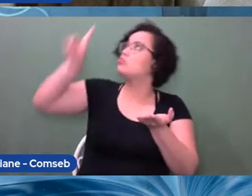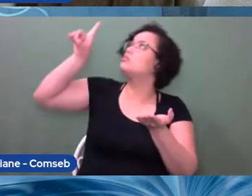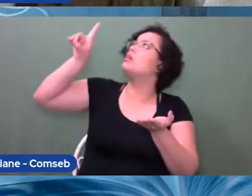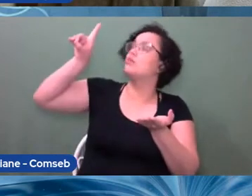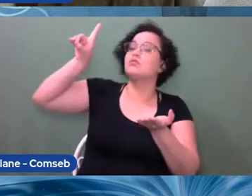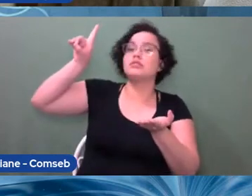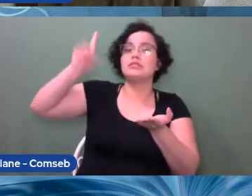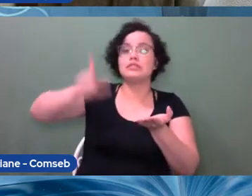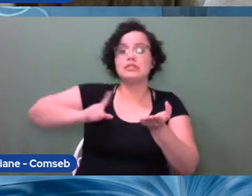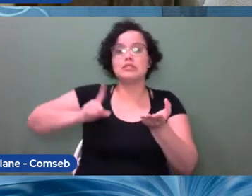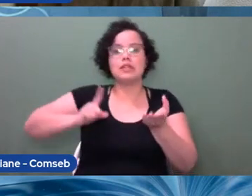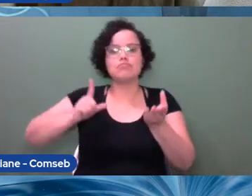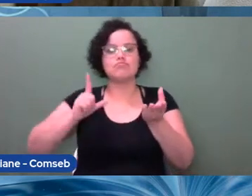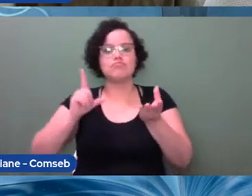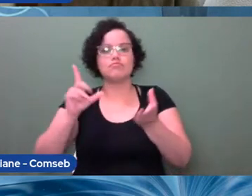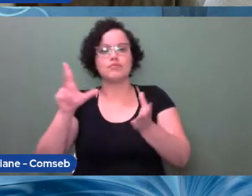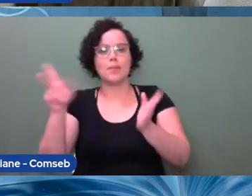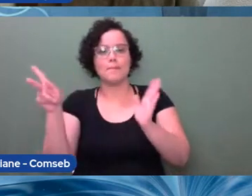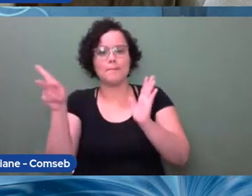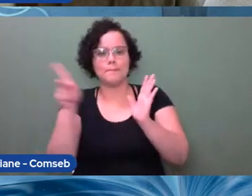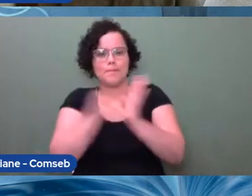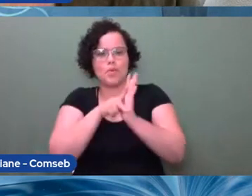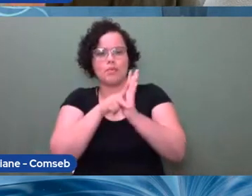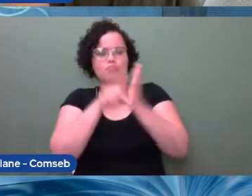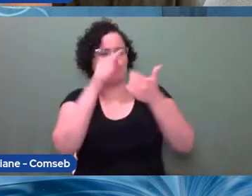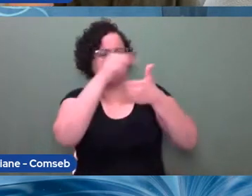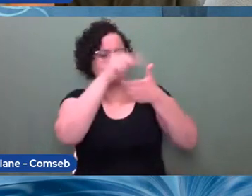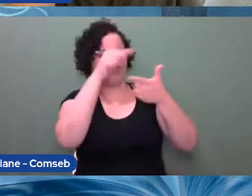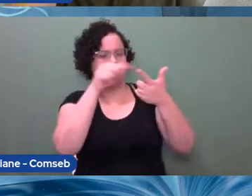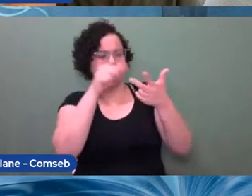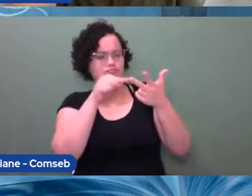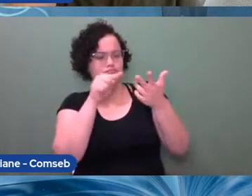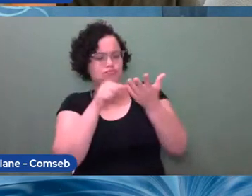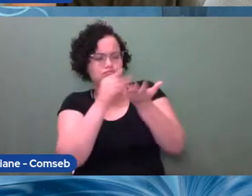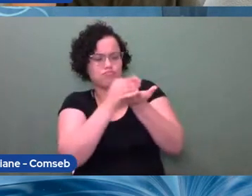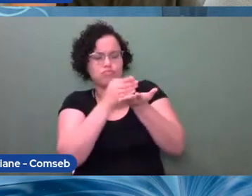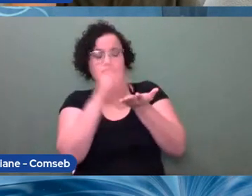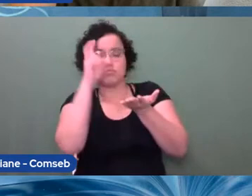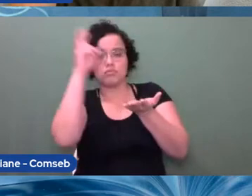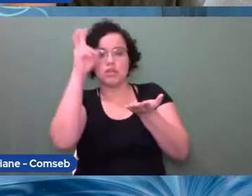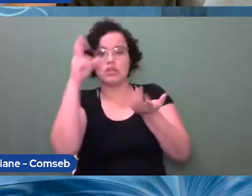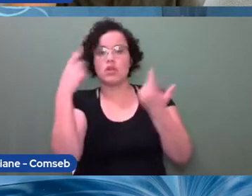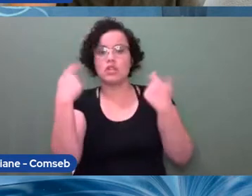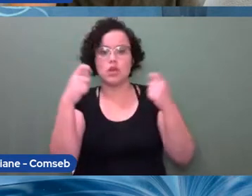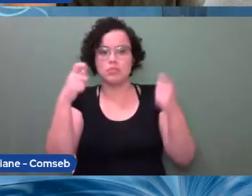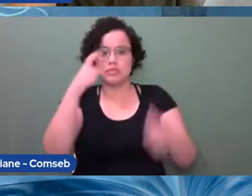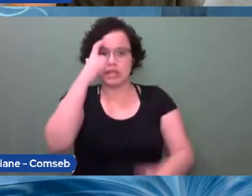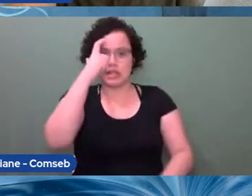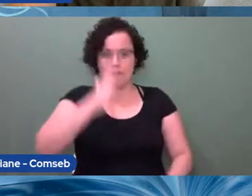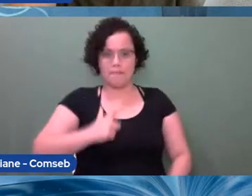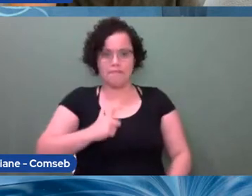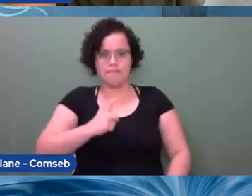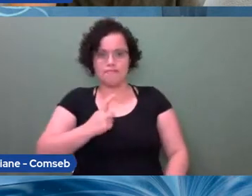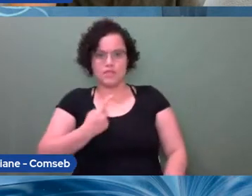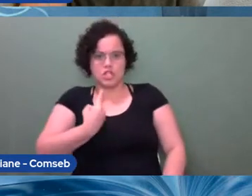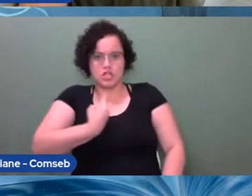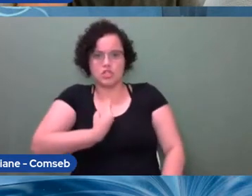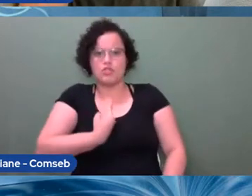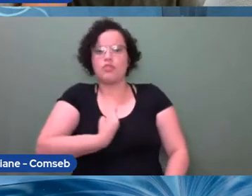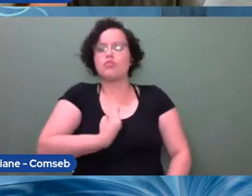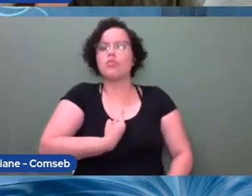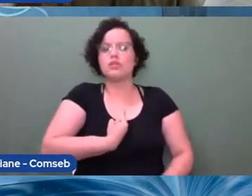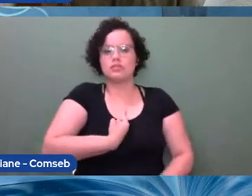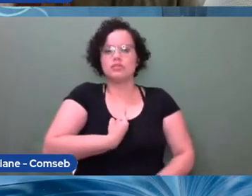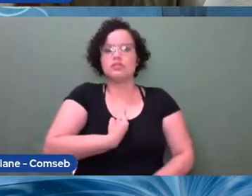propriedade intelectiva. Então, ele não precisa estar individualizado. Por isso, ele faz a